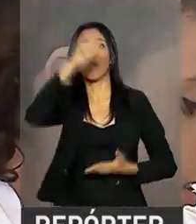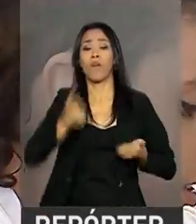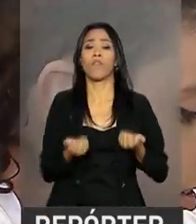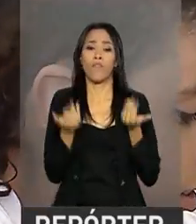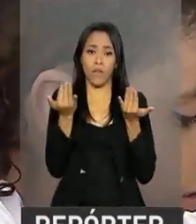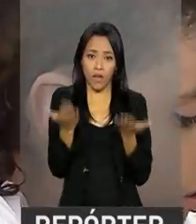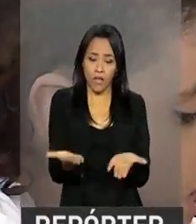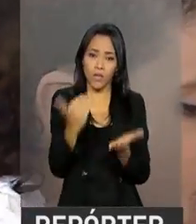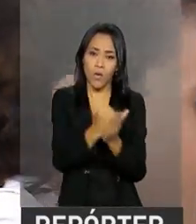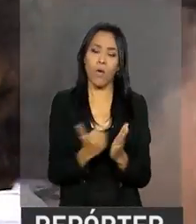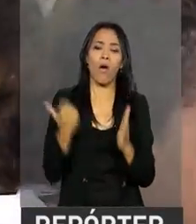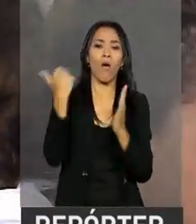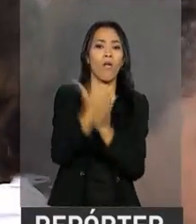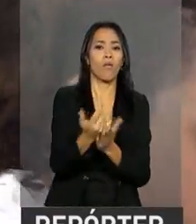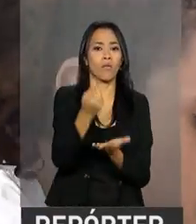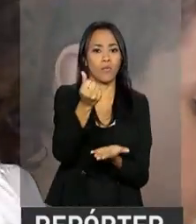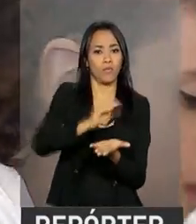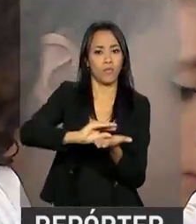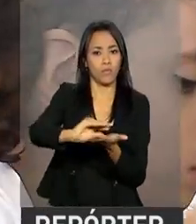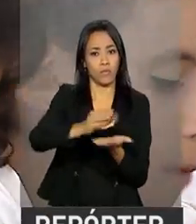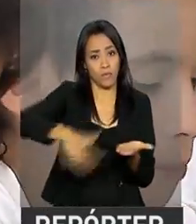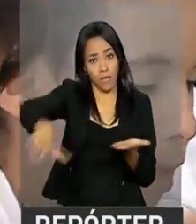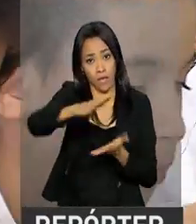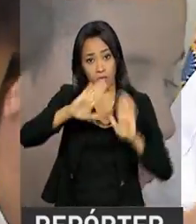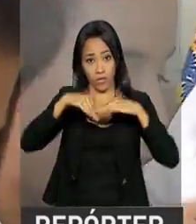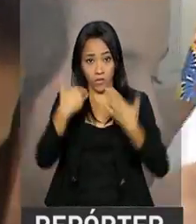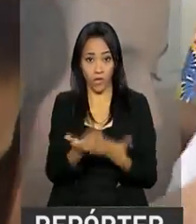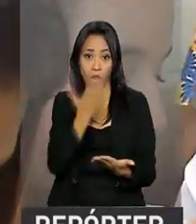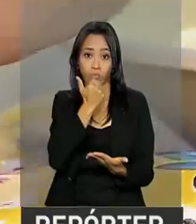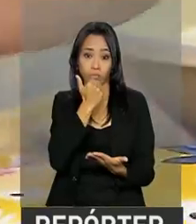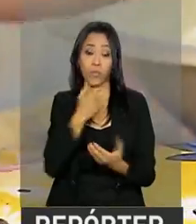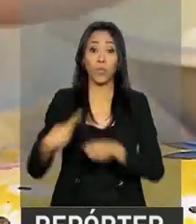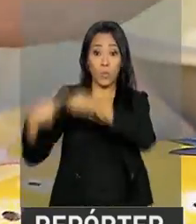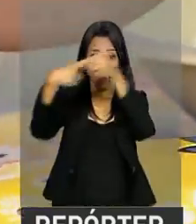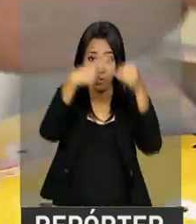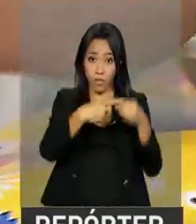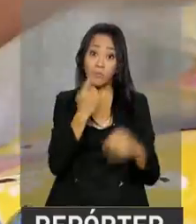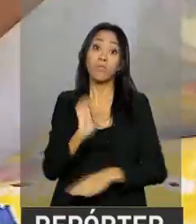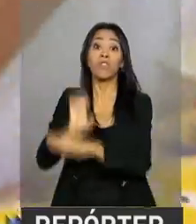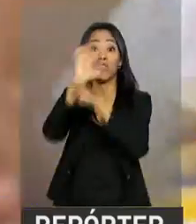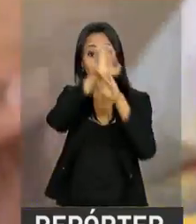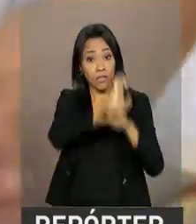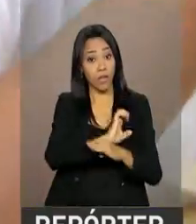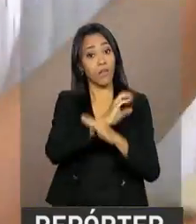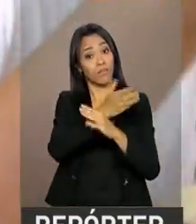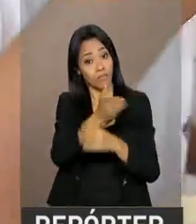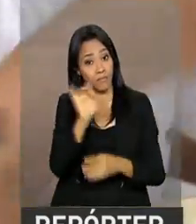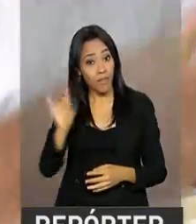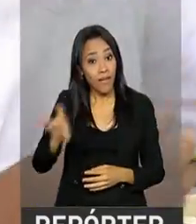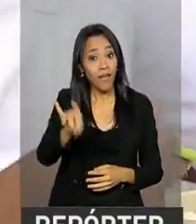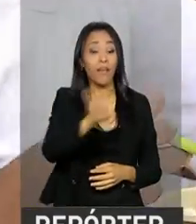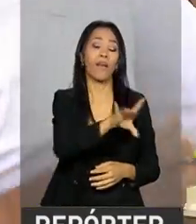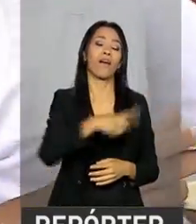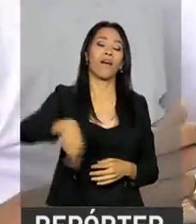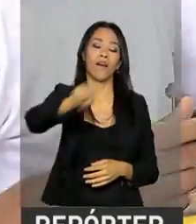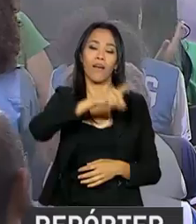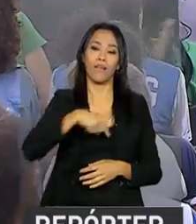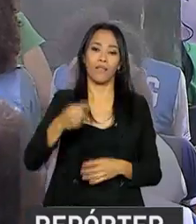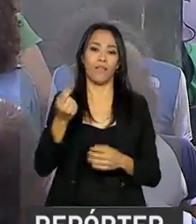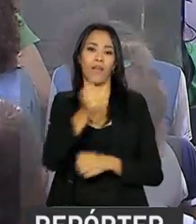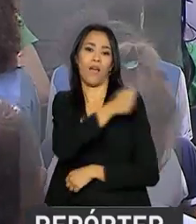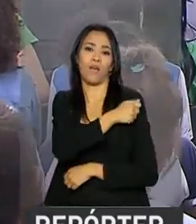valor repassado pelo Governo Federal aos estados e municípios para as refeições que cada estudante faz na